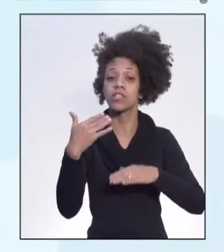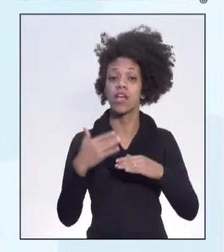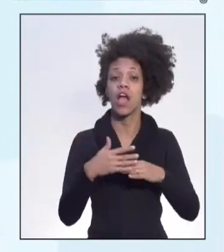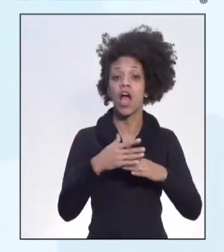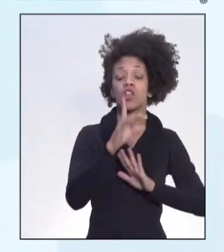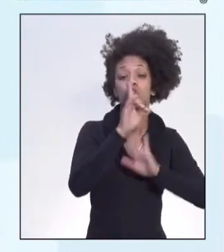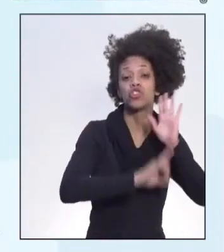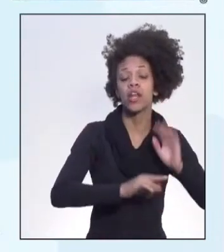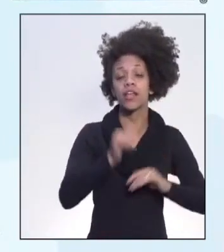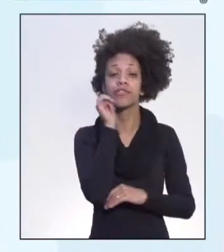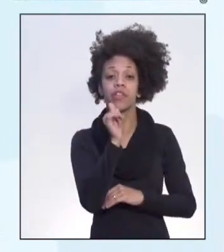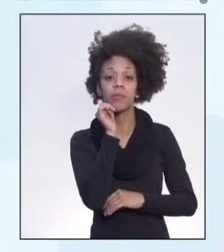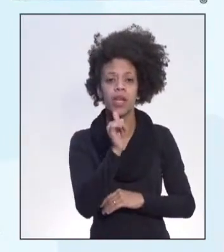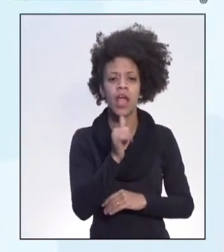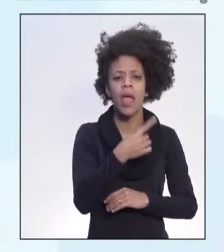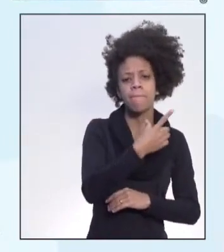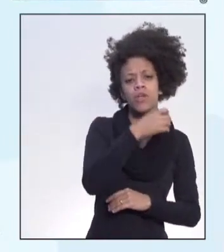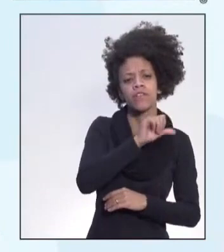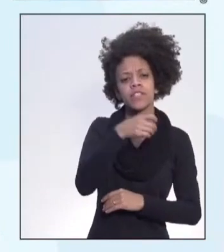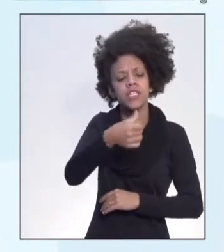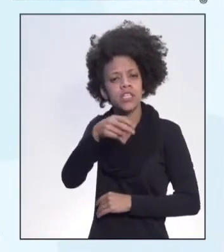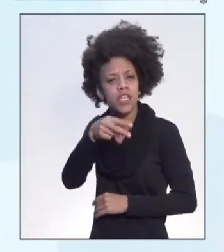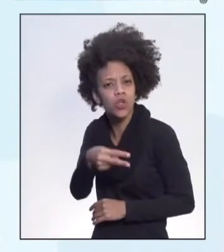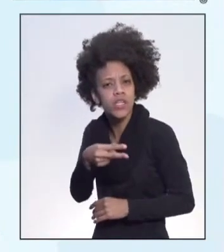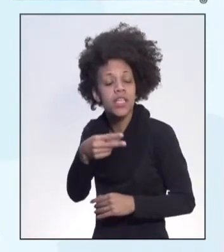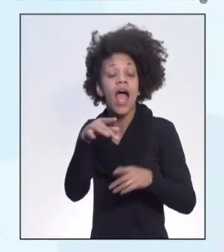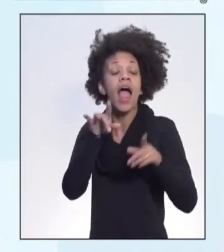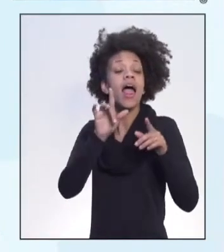Em 1962, houve uma